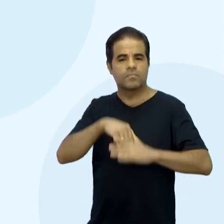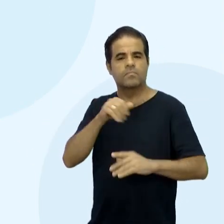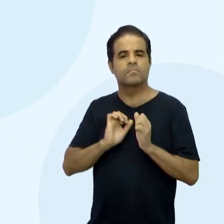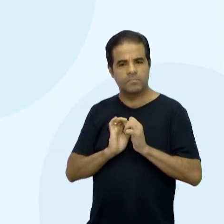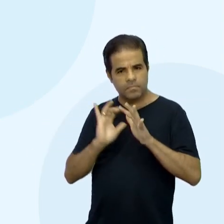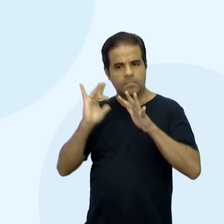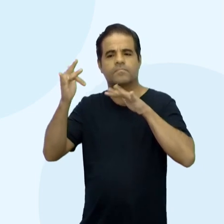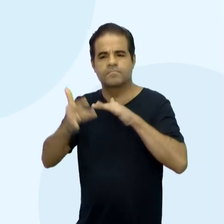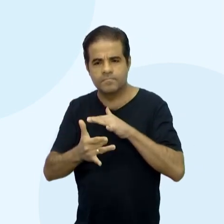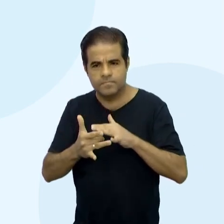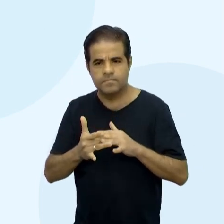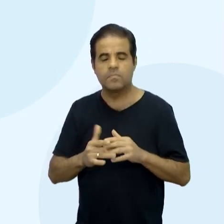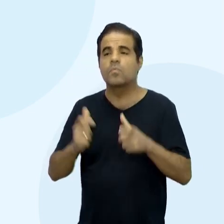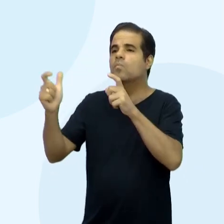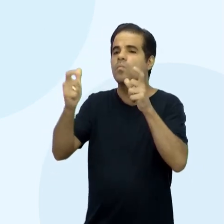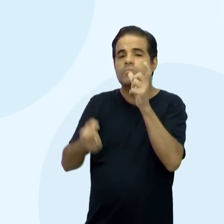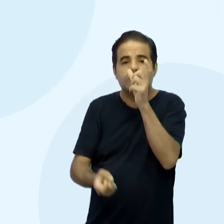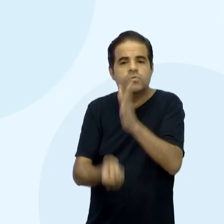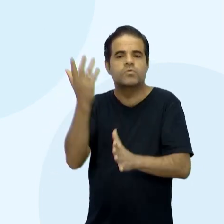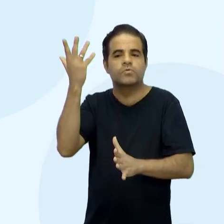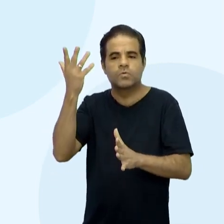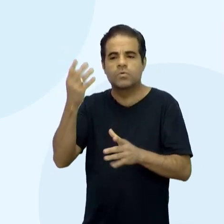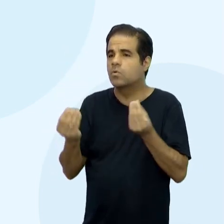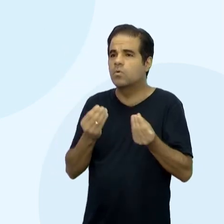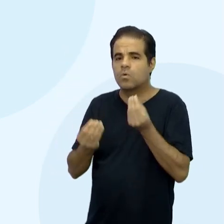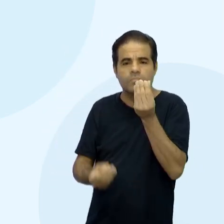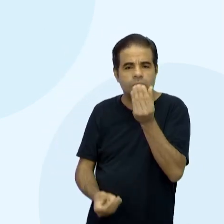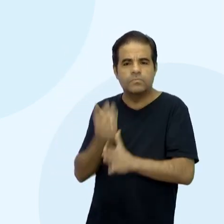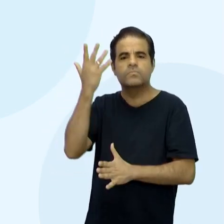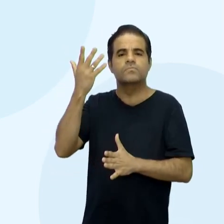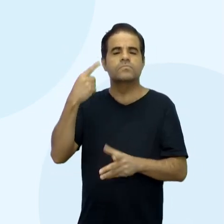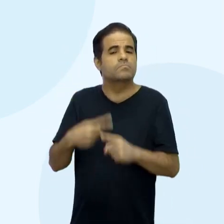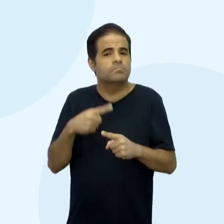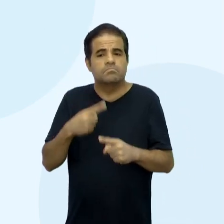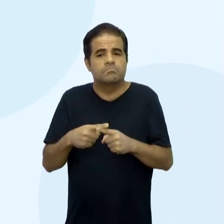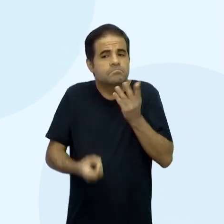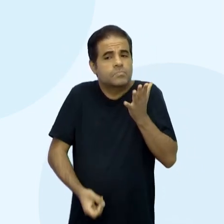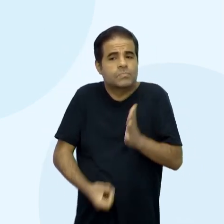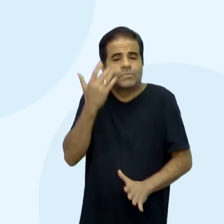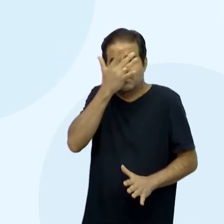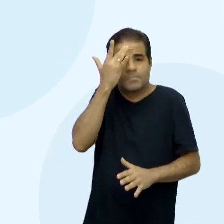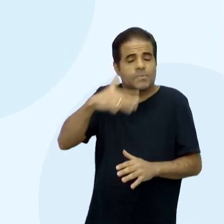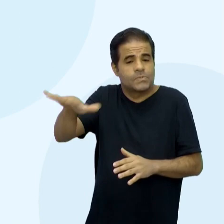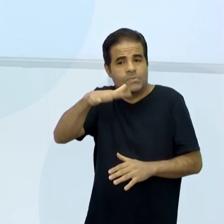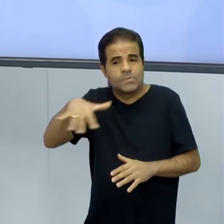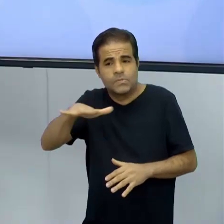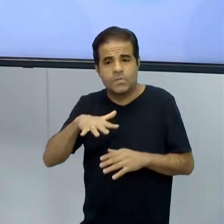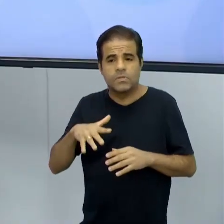redes sociais? Onde surgem? Como surgem? Por que surgem? Porque as pessoas